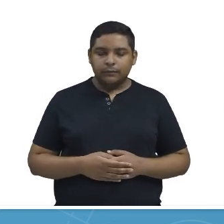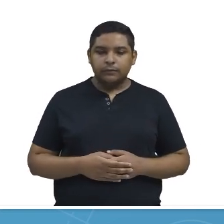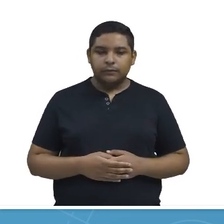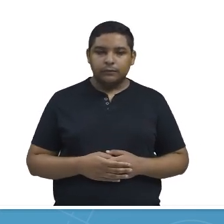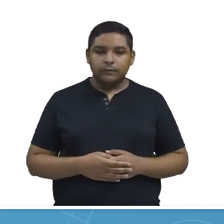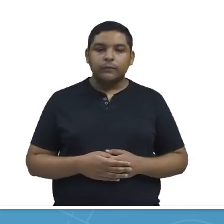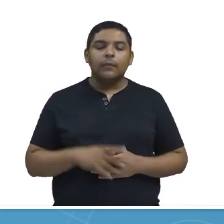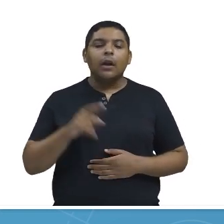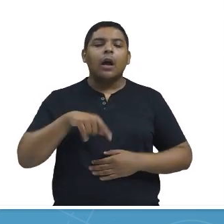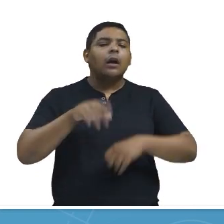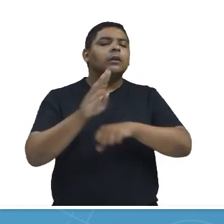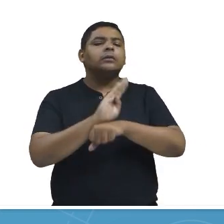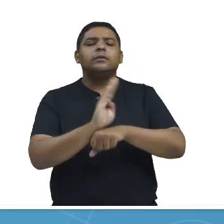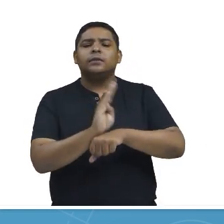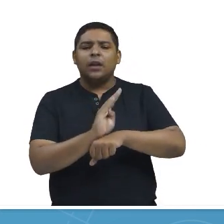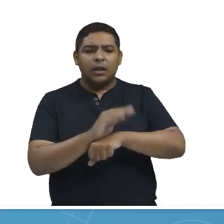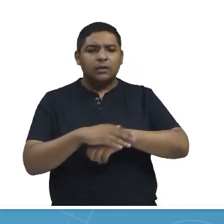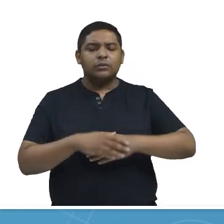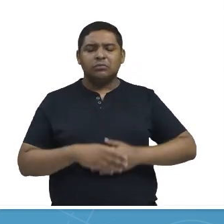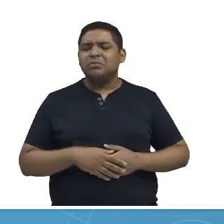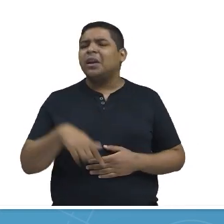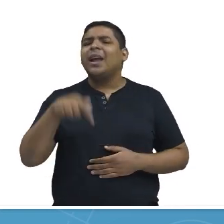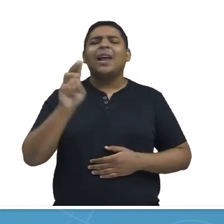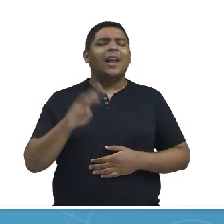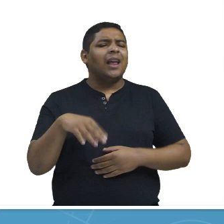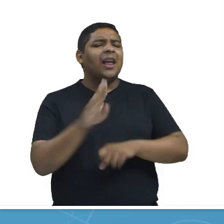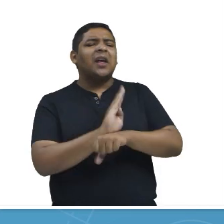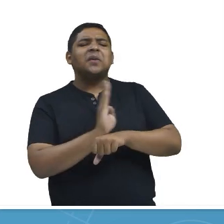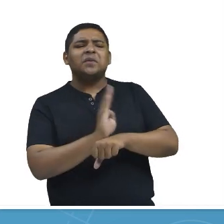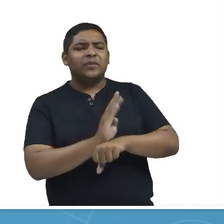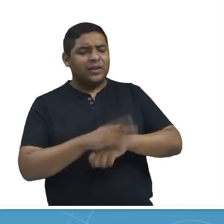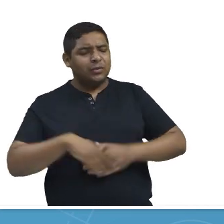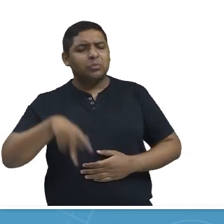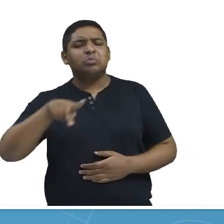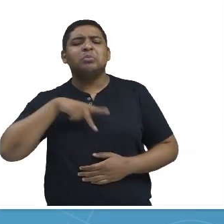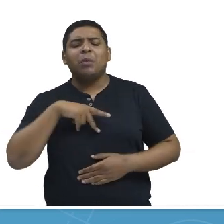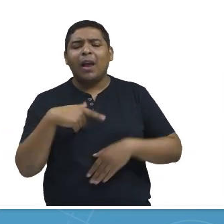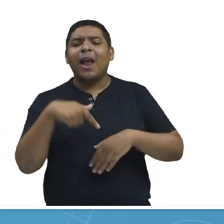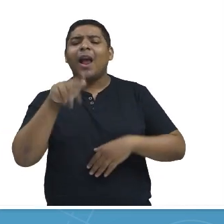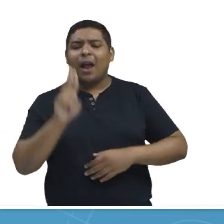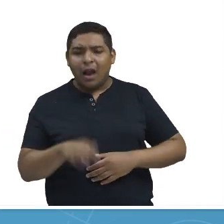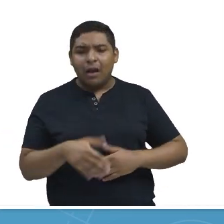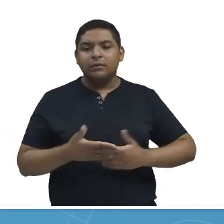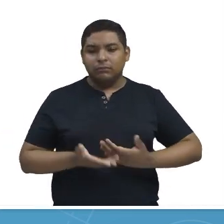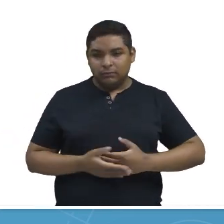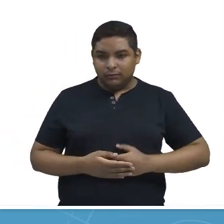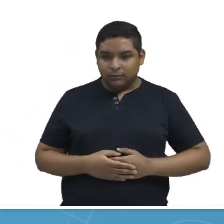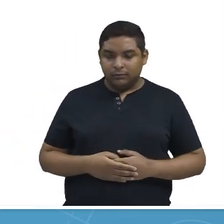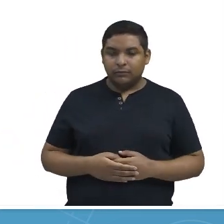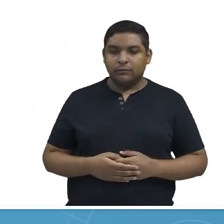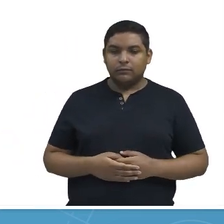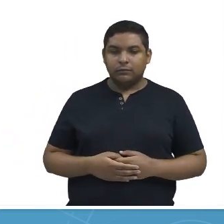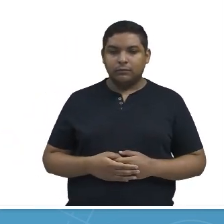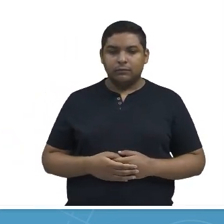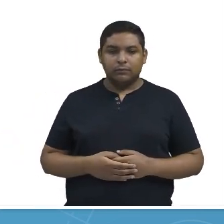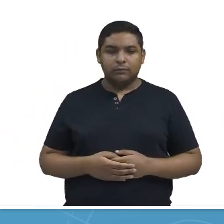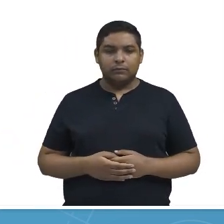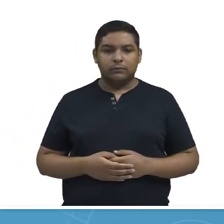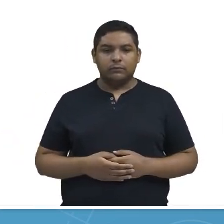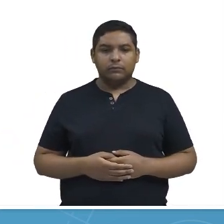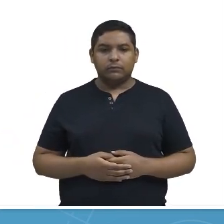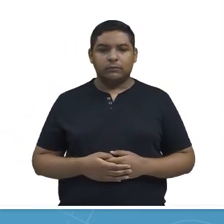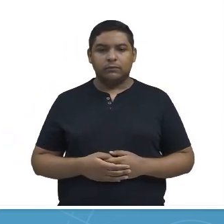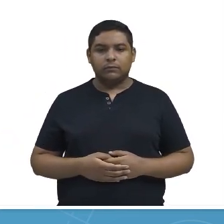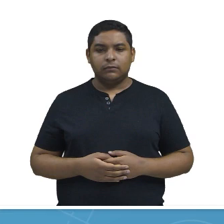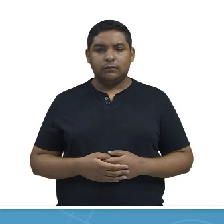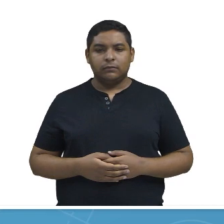is this? De quem é esse vídeo? A quem pertence? Olha lá. Então aqui ele está perguntando, está sendo utilizado como